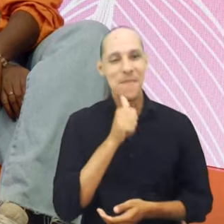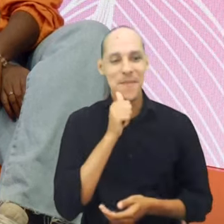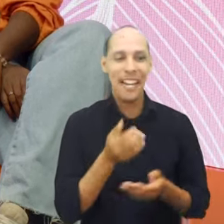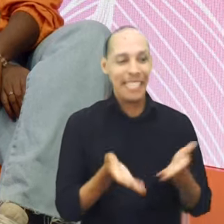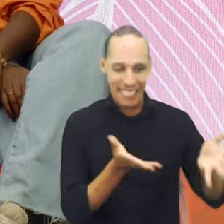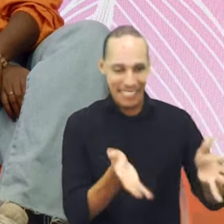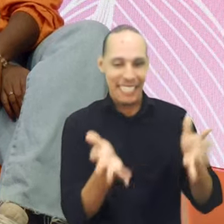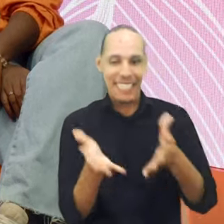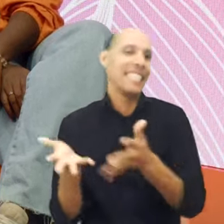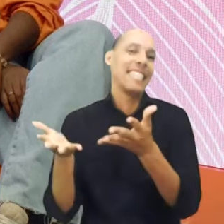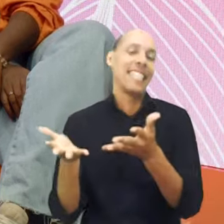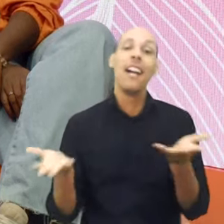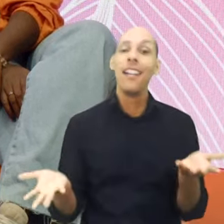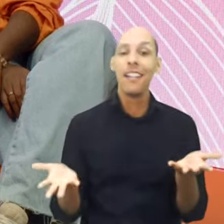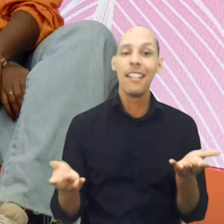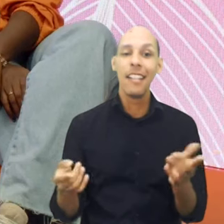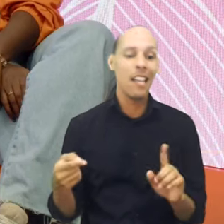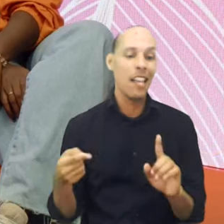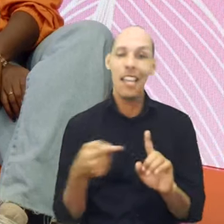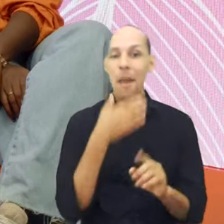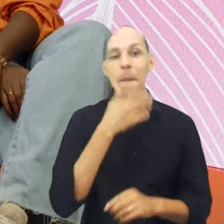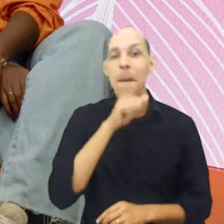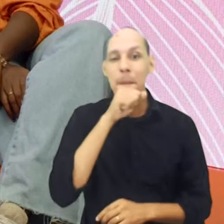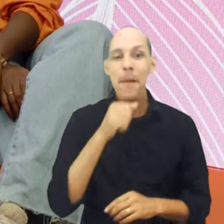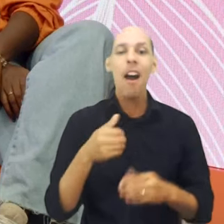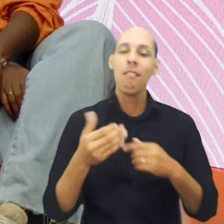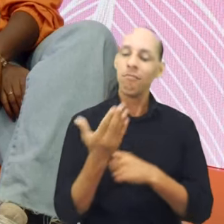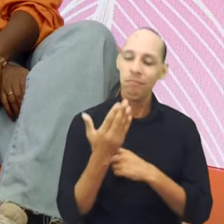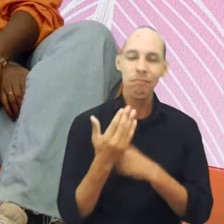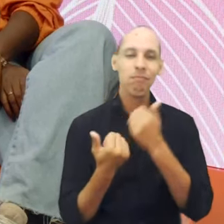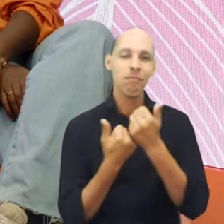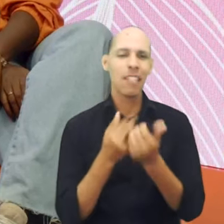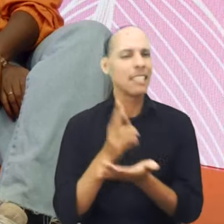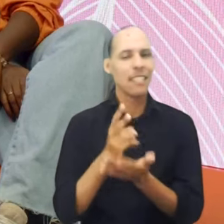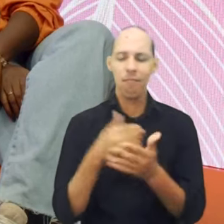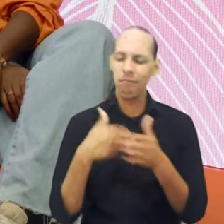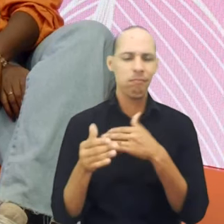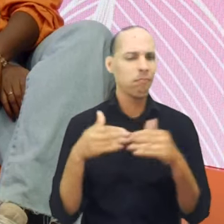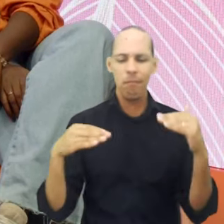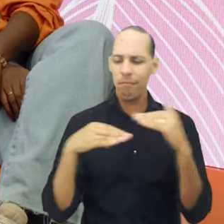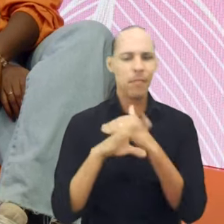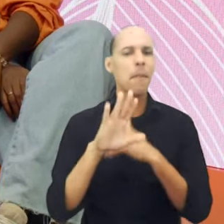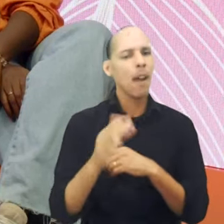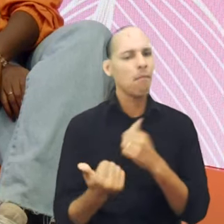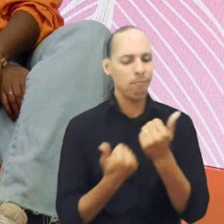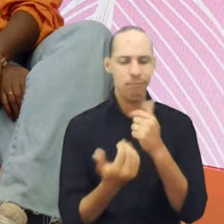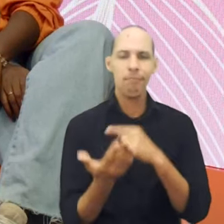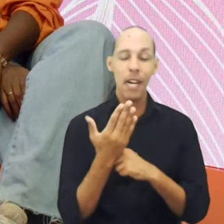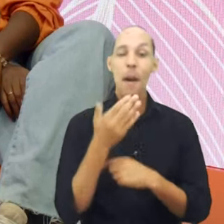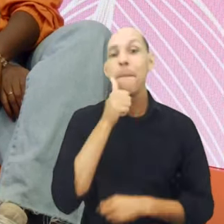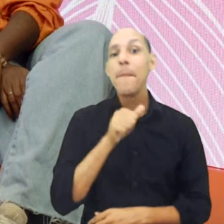passar. Filhas. E ele sempre apoiou, assim, as nossas decisões, mesmo quando ele não concordava, sabe? A minha mãe